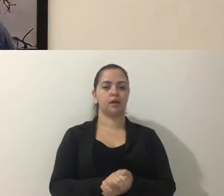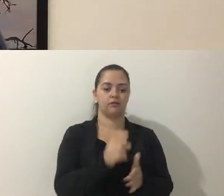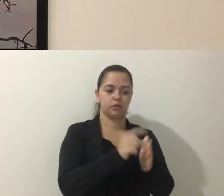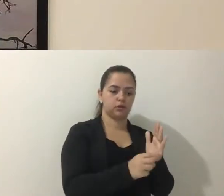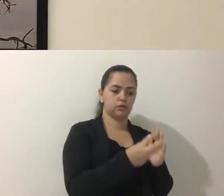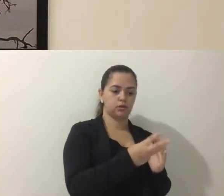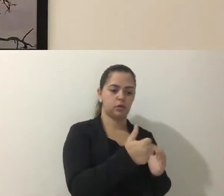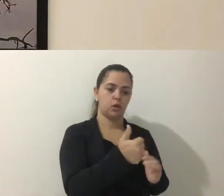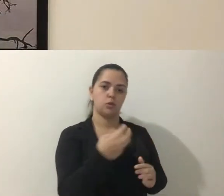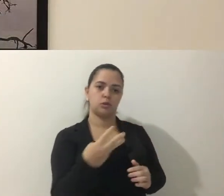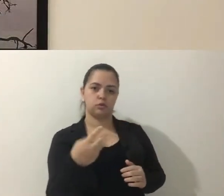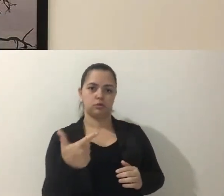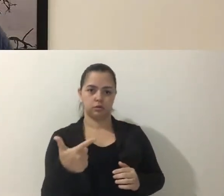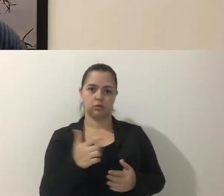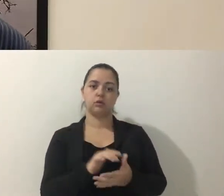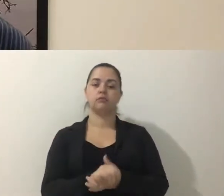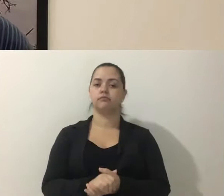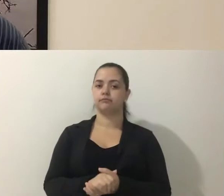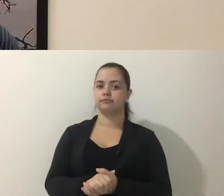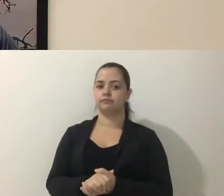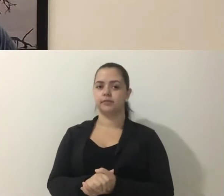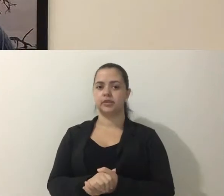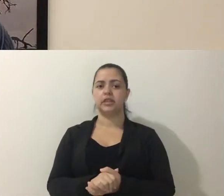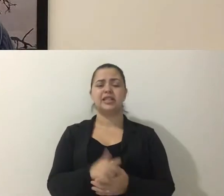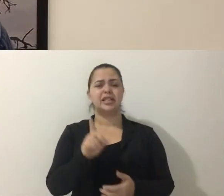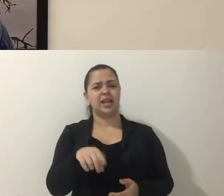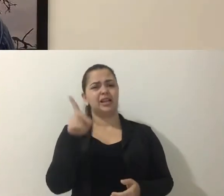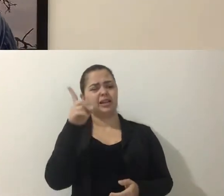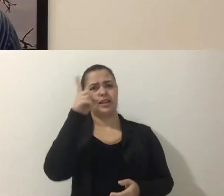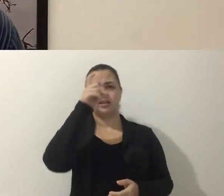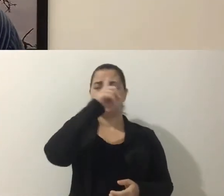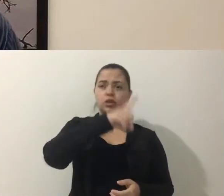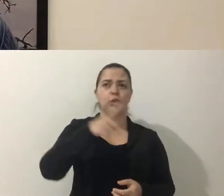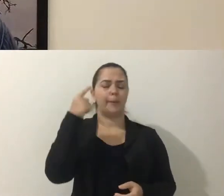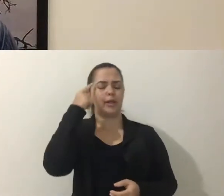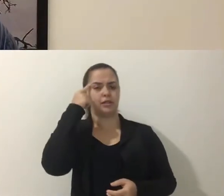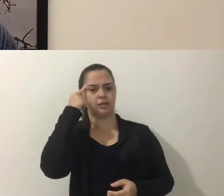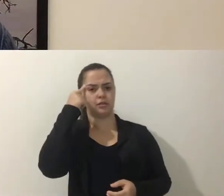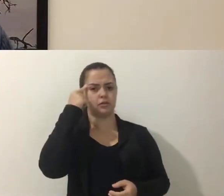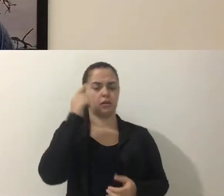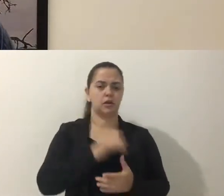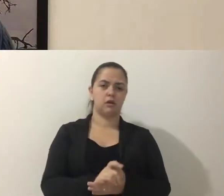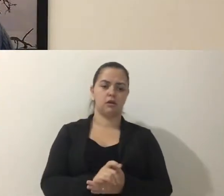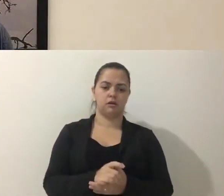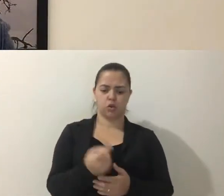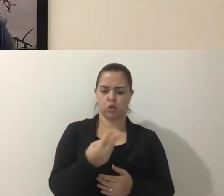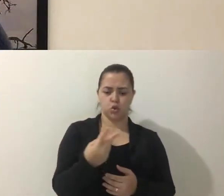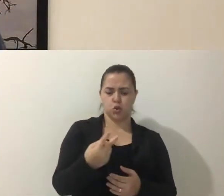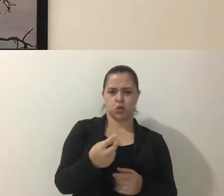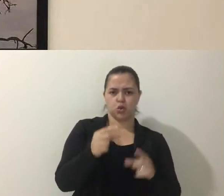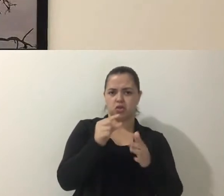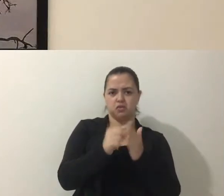31 e 32, esses 2 versículos nós dificilmente poderíamos considerá-lo como, digamos